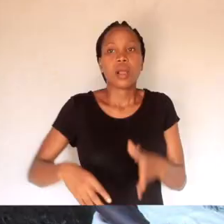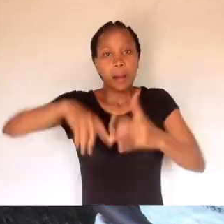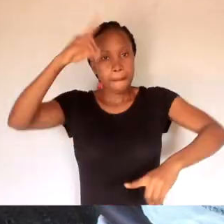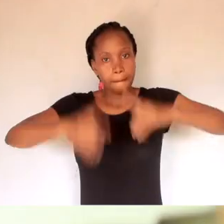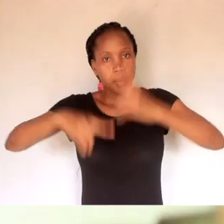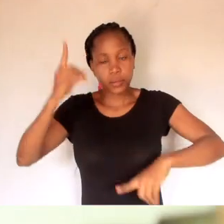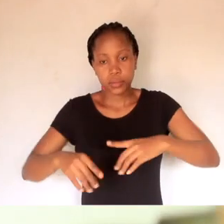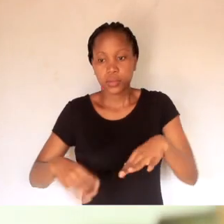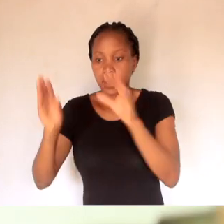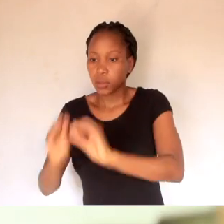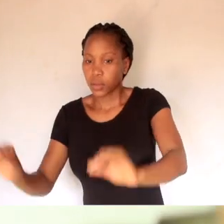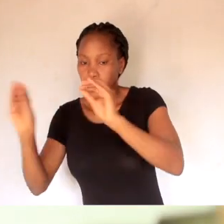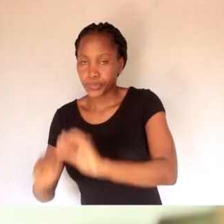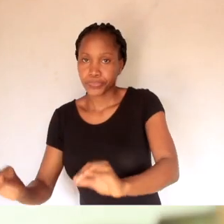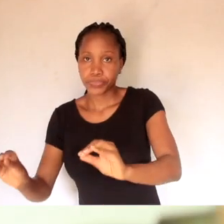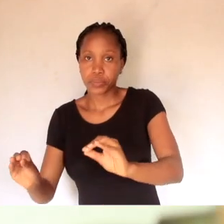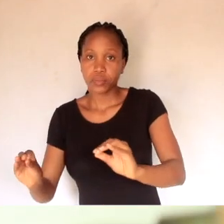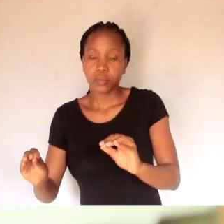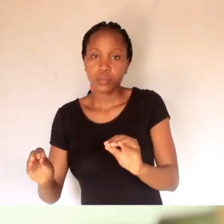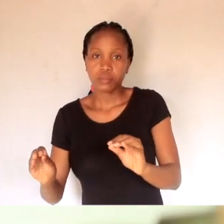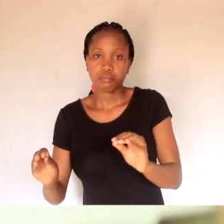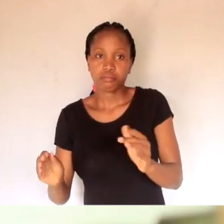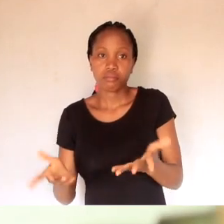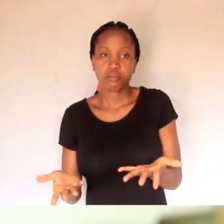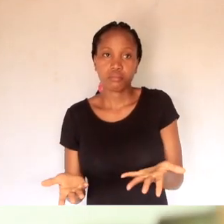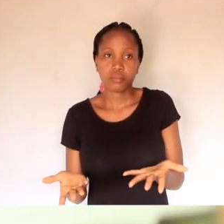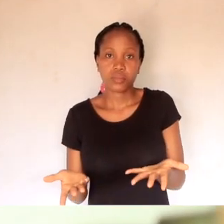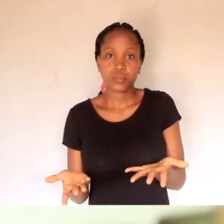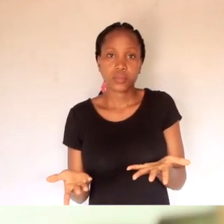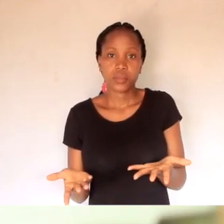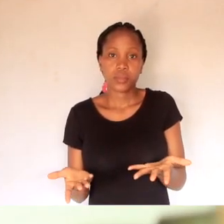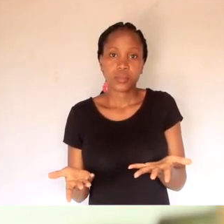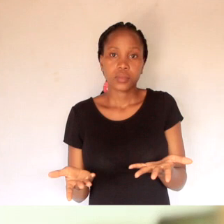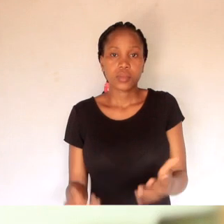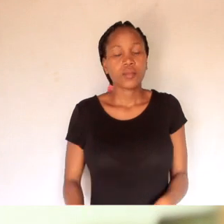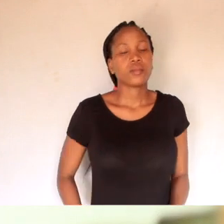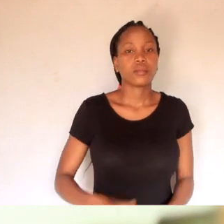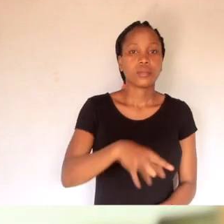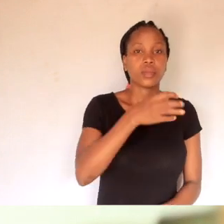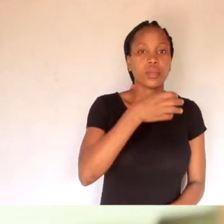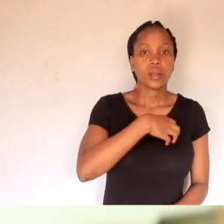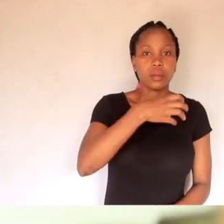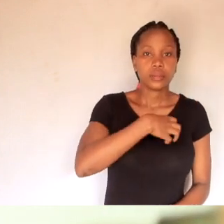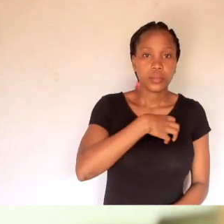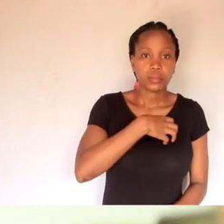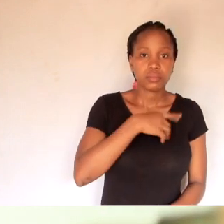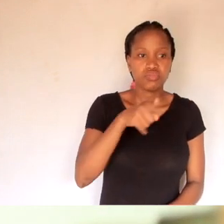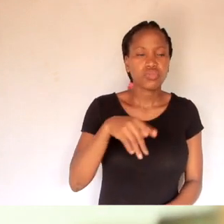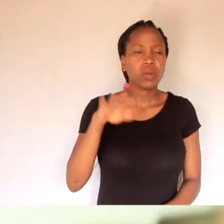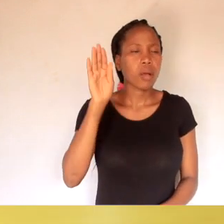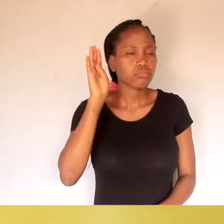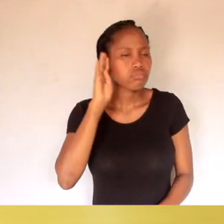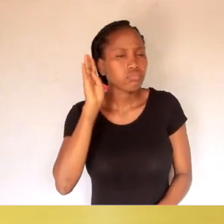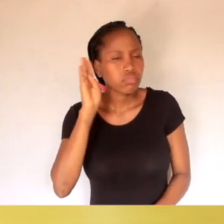educação. E o que foi surpreendente é que o Ministério começou a ouvir bem o